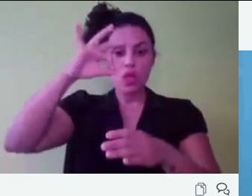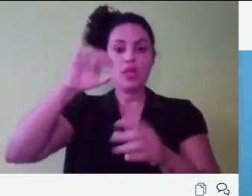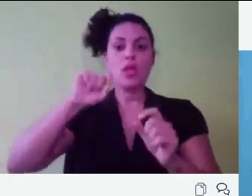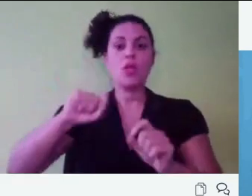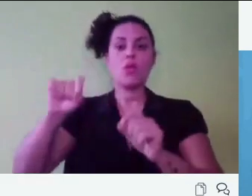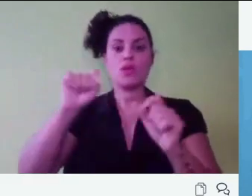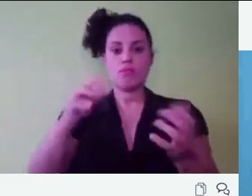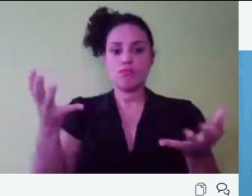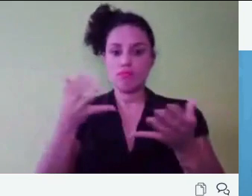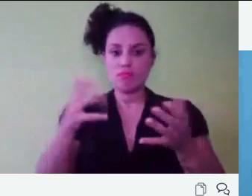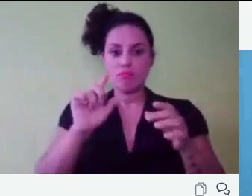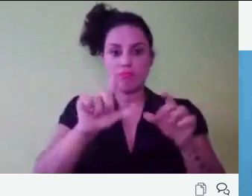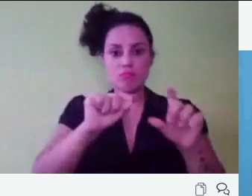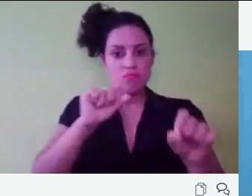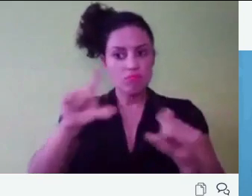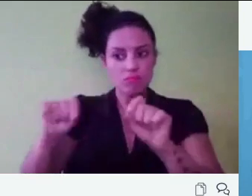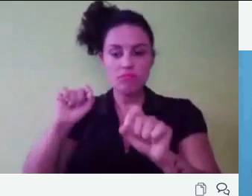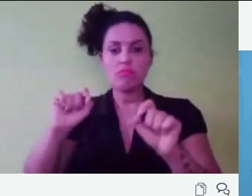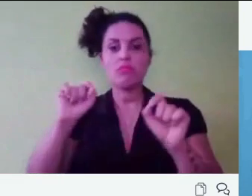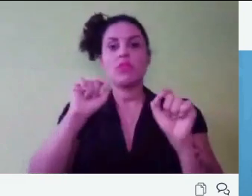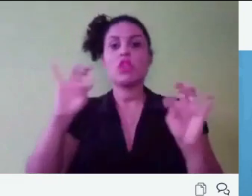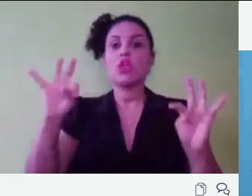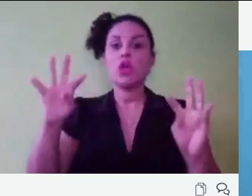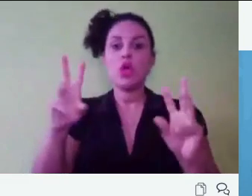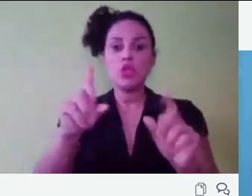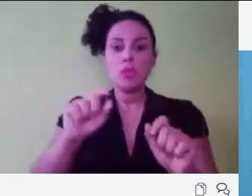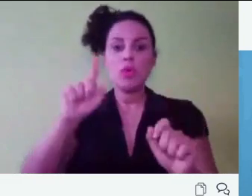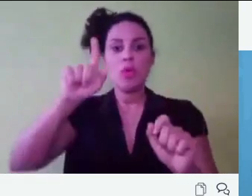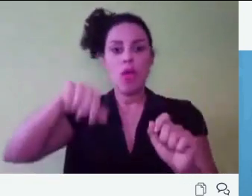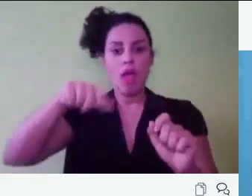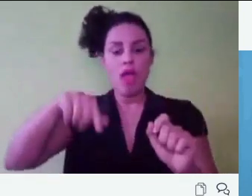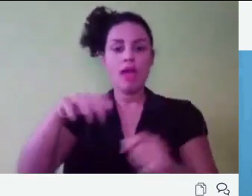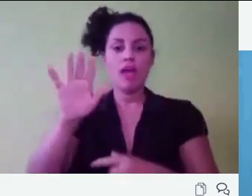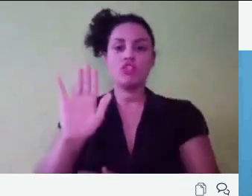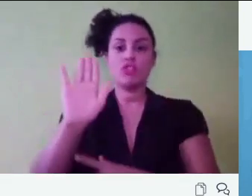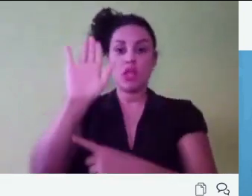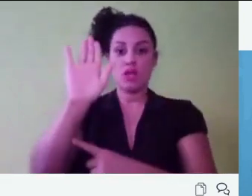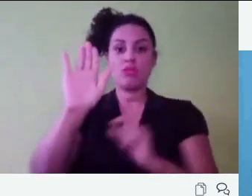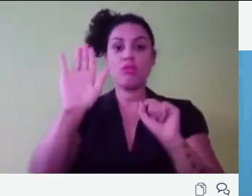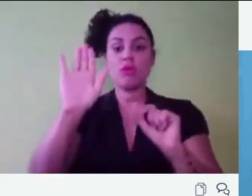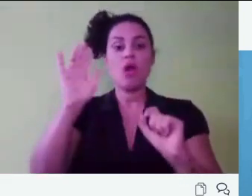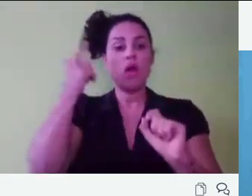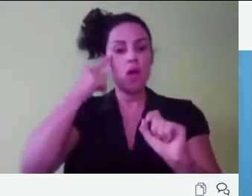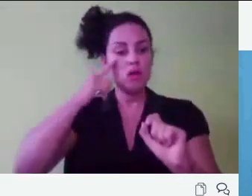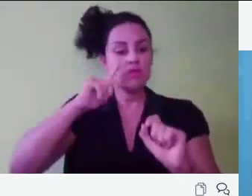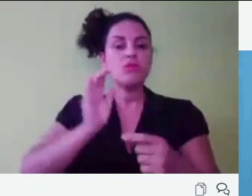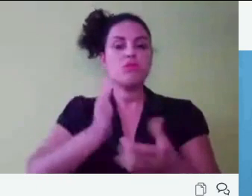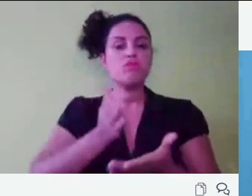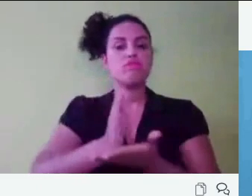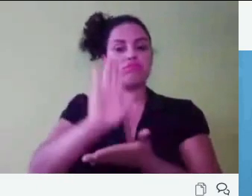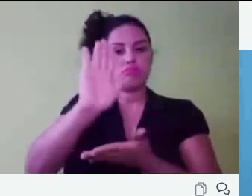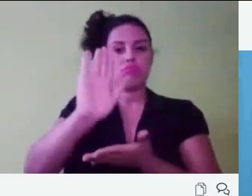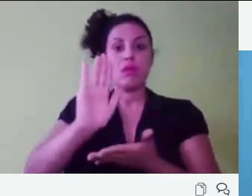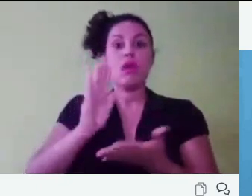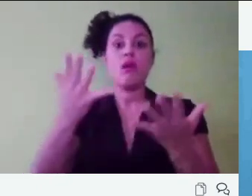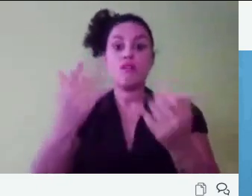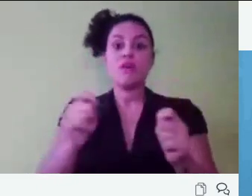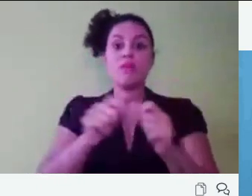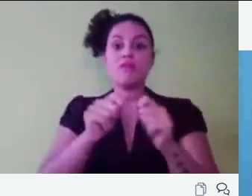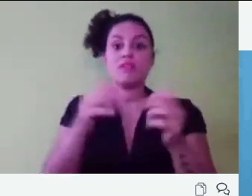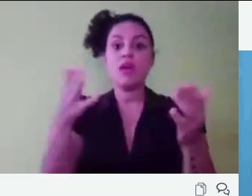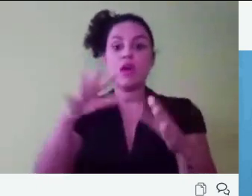os candidatos com inscrições homologadas para compor a lista da qual serão convocados os estudantes